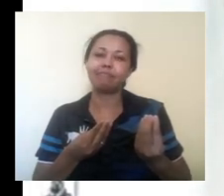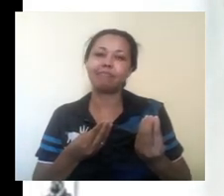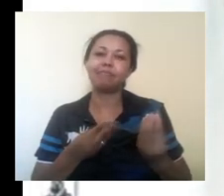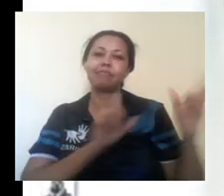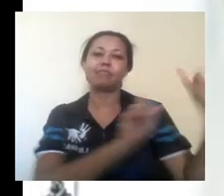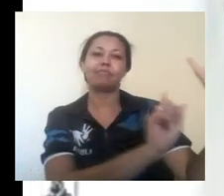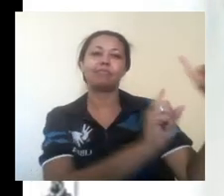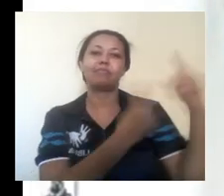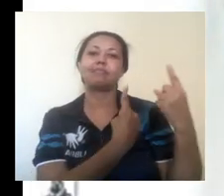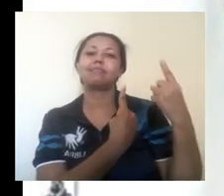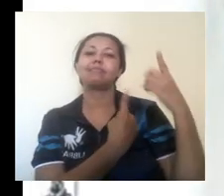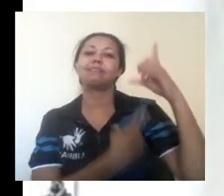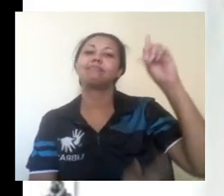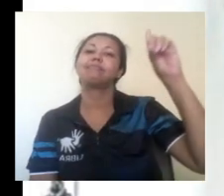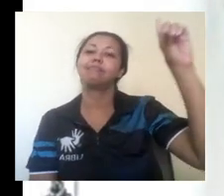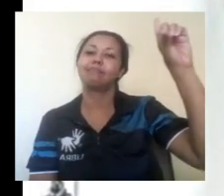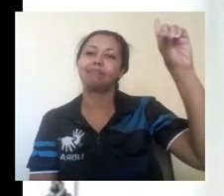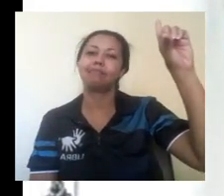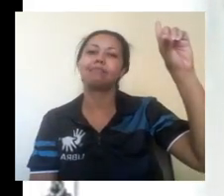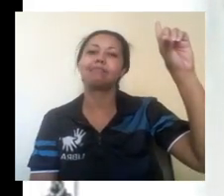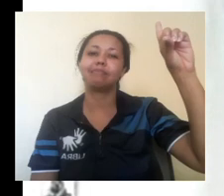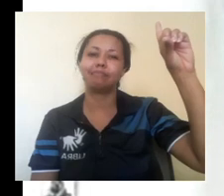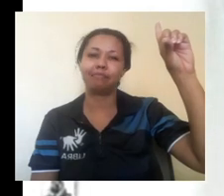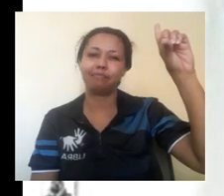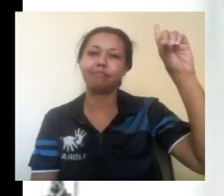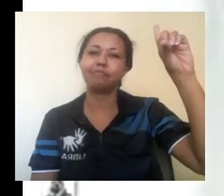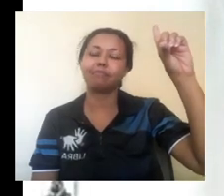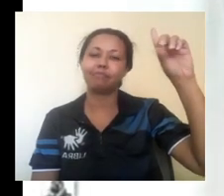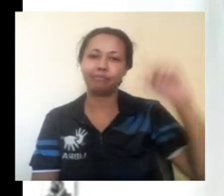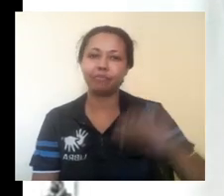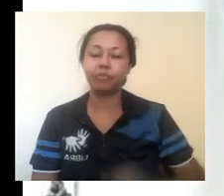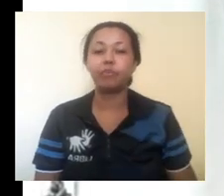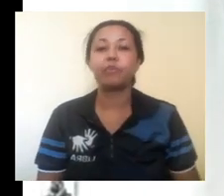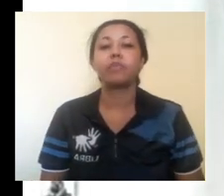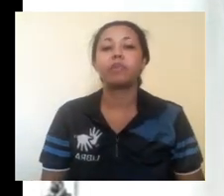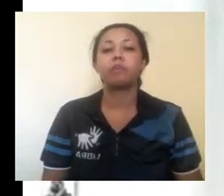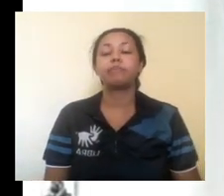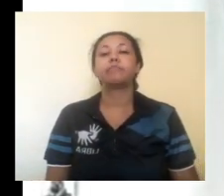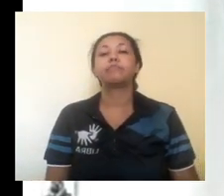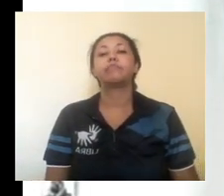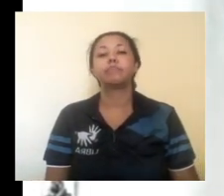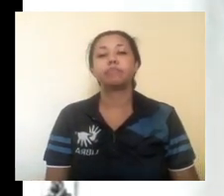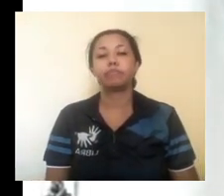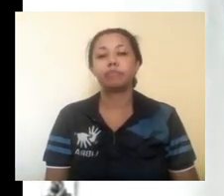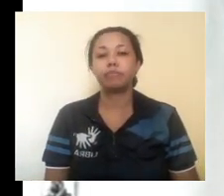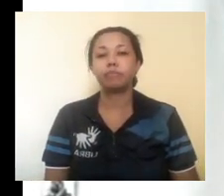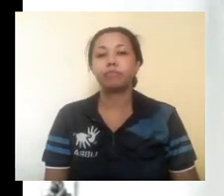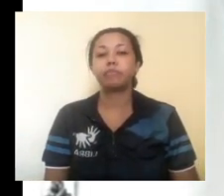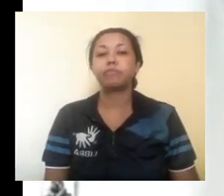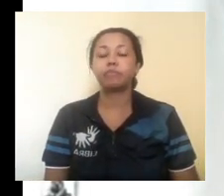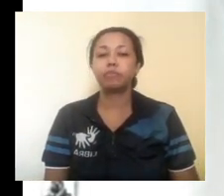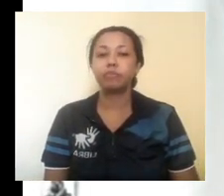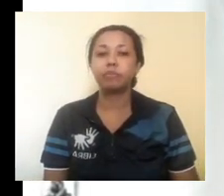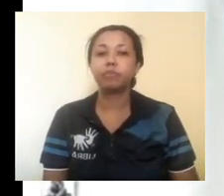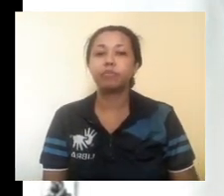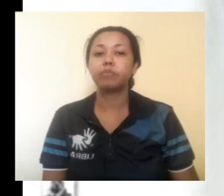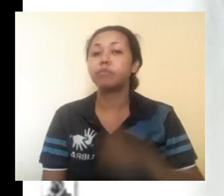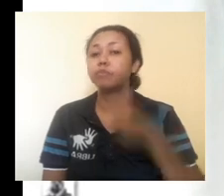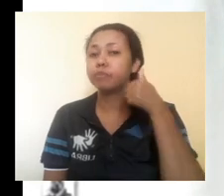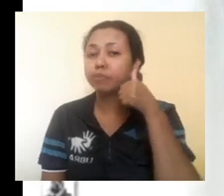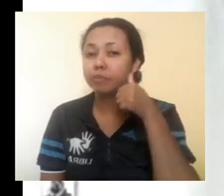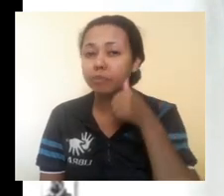Uma mulher multitarefas, nós vamos lá para Provérbios 31. Mulheres solteiras, Sifra e Puá, as parteiras